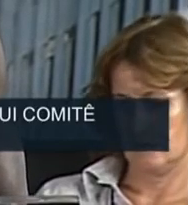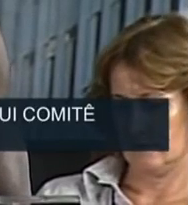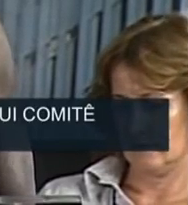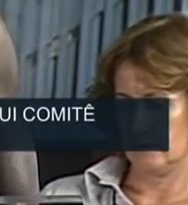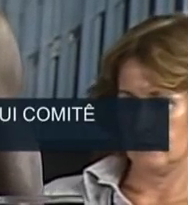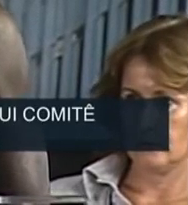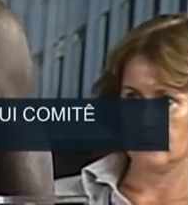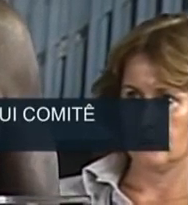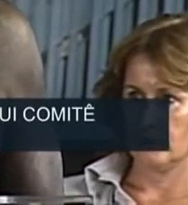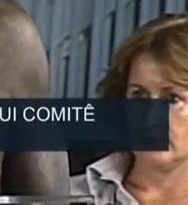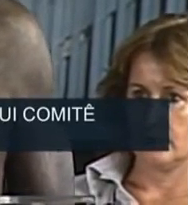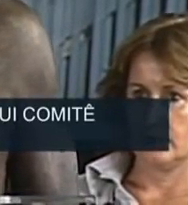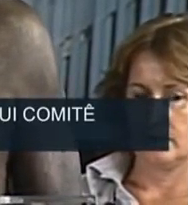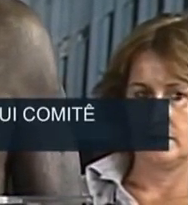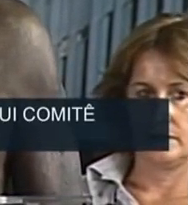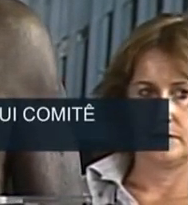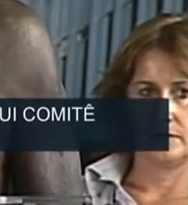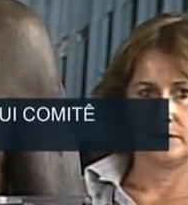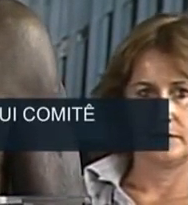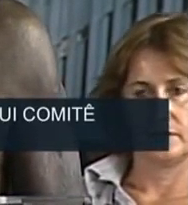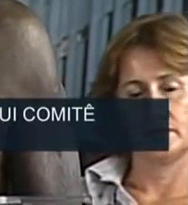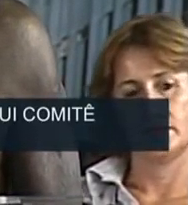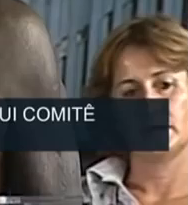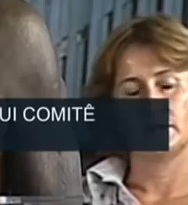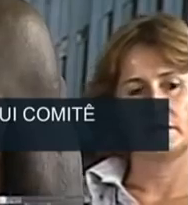causa indígena. E